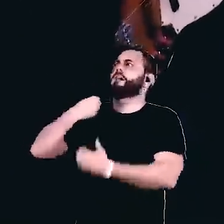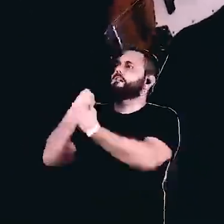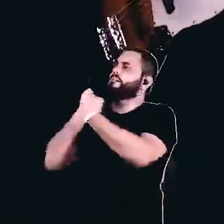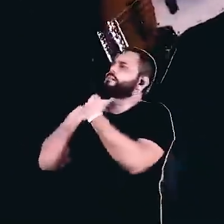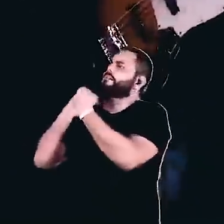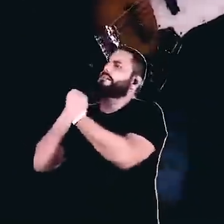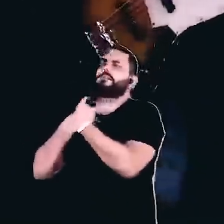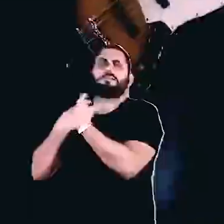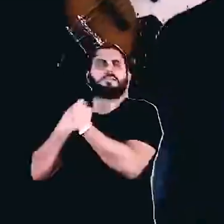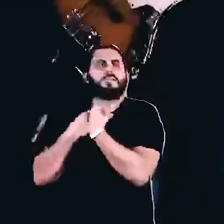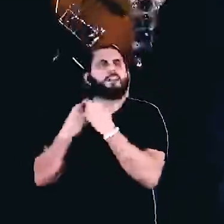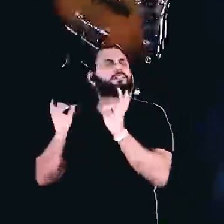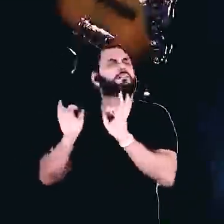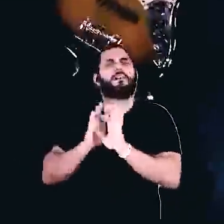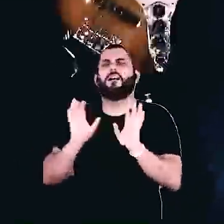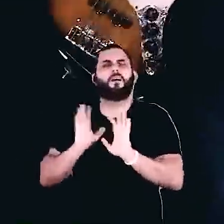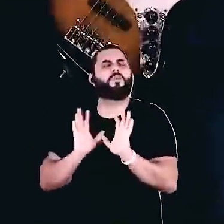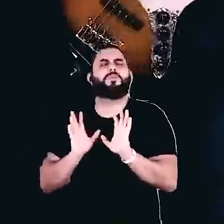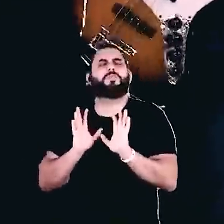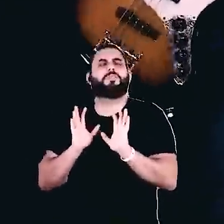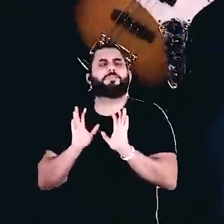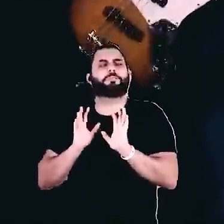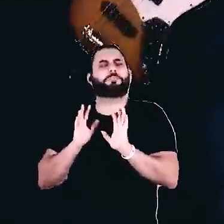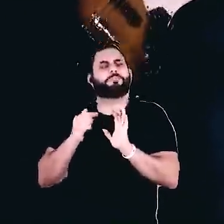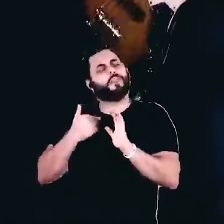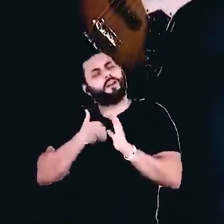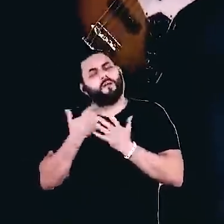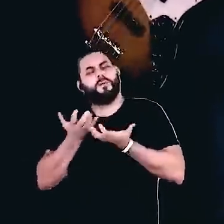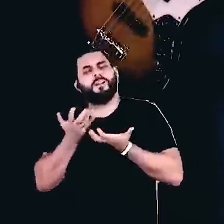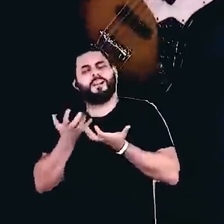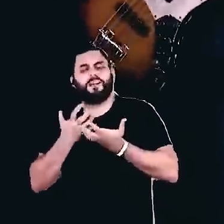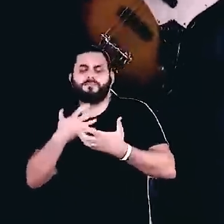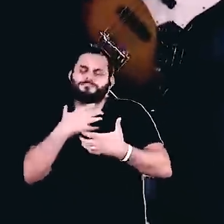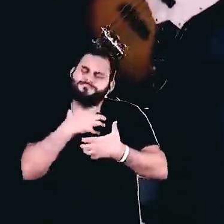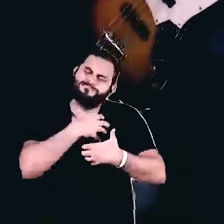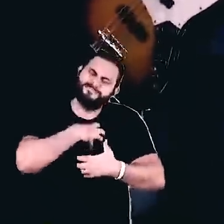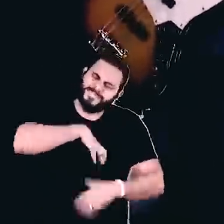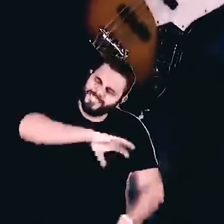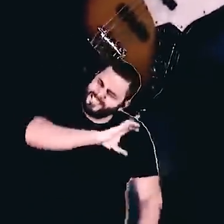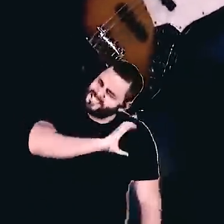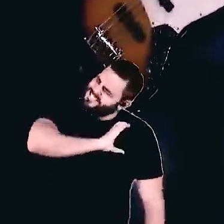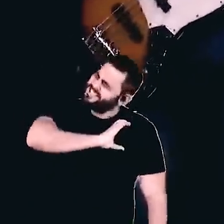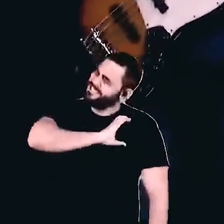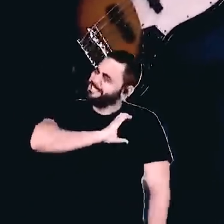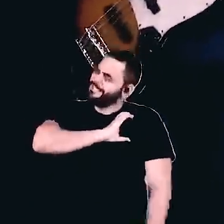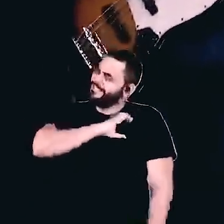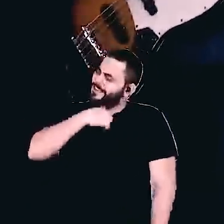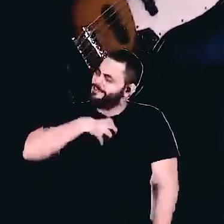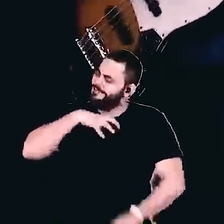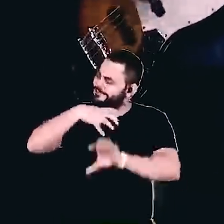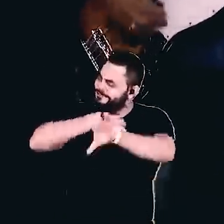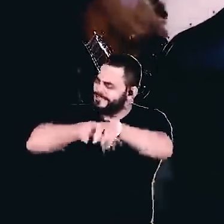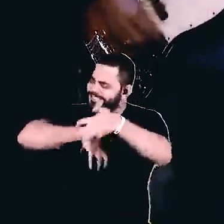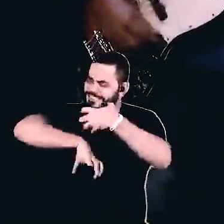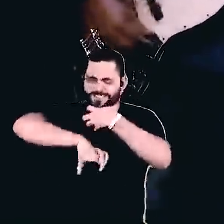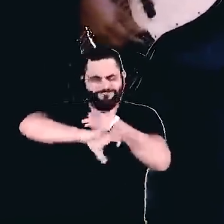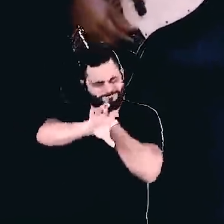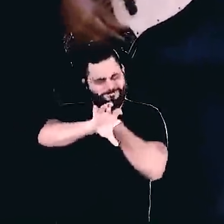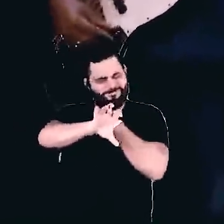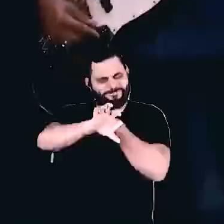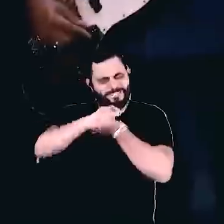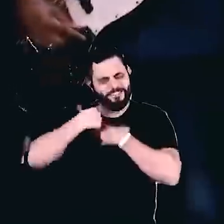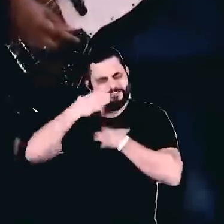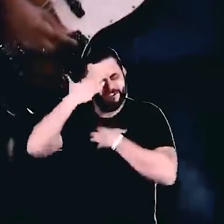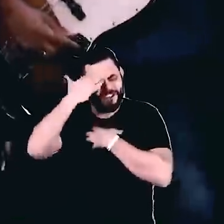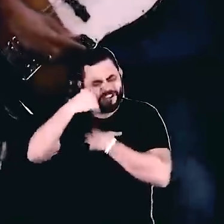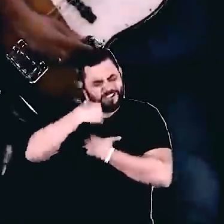ensinado ou ordenado, mas por uma profunda compaixão, por uma profunda identificação, por reconhecer